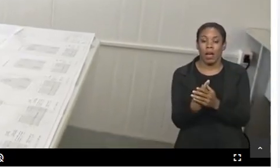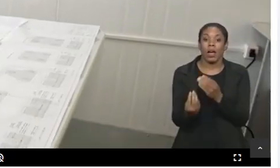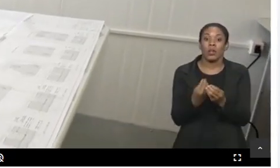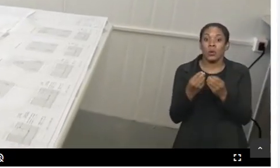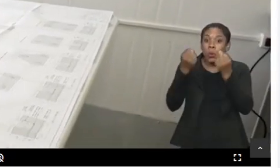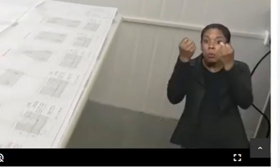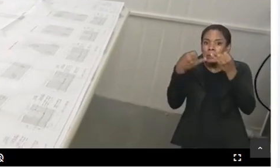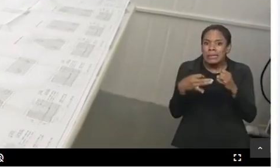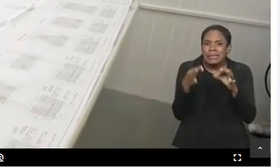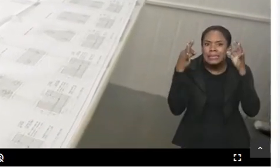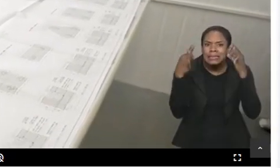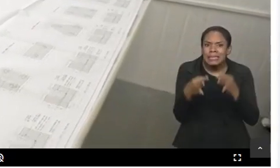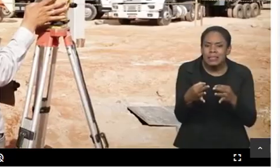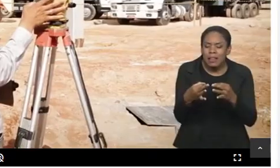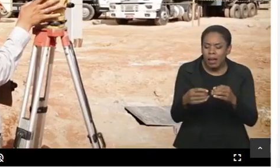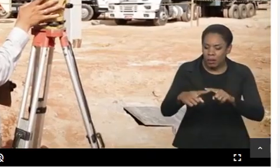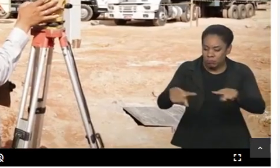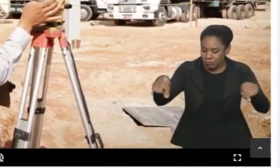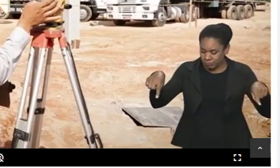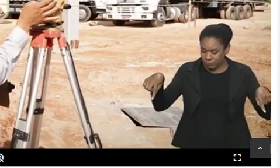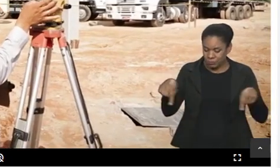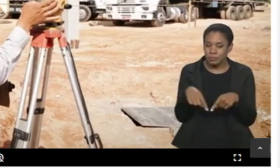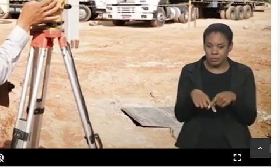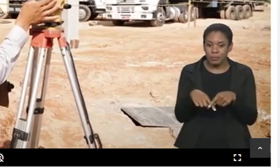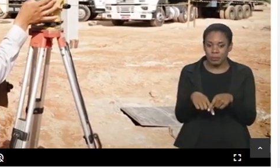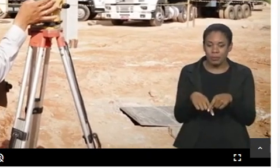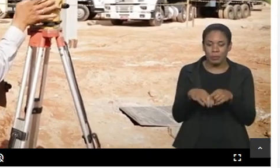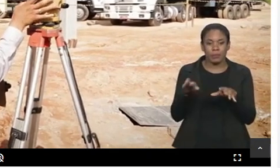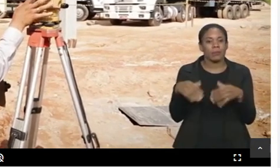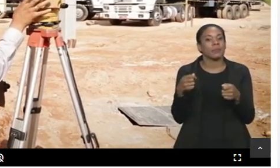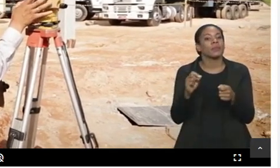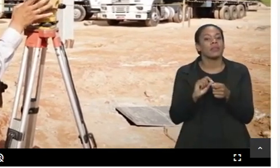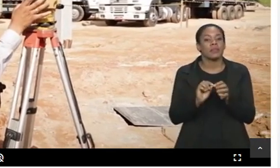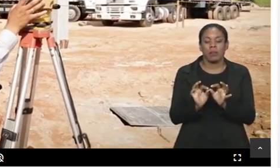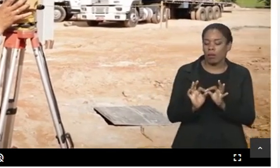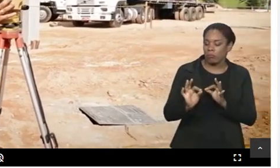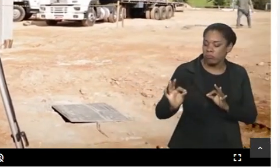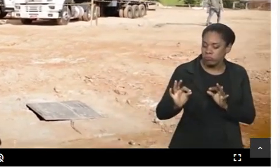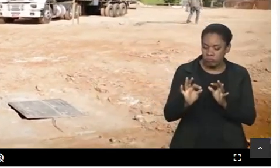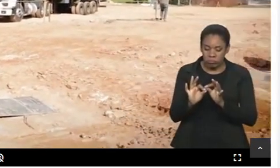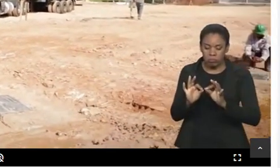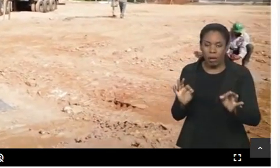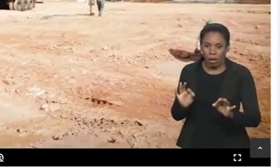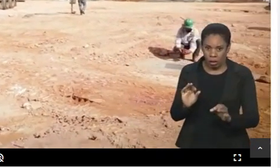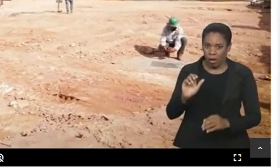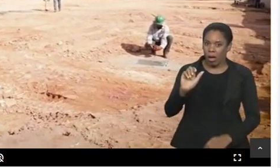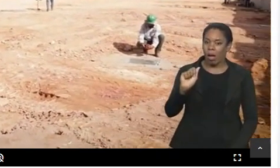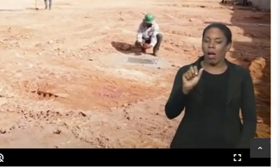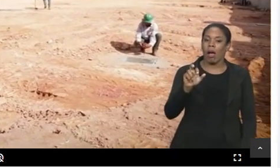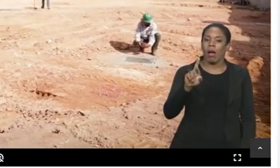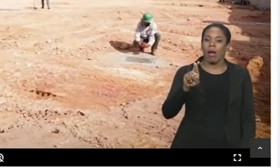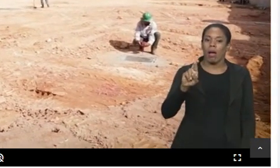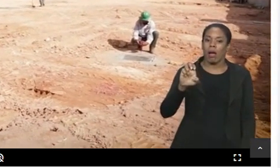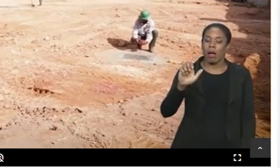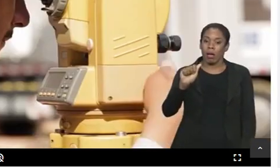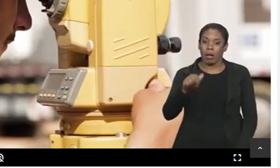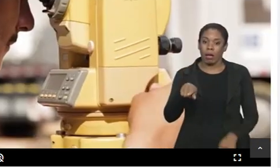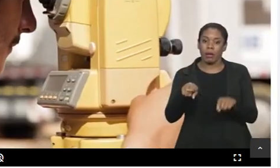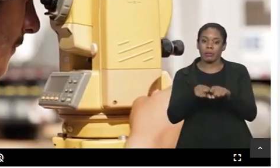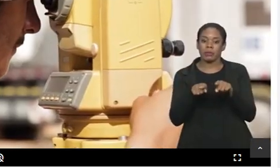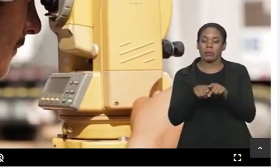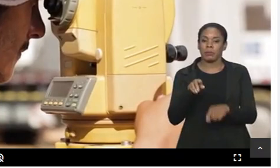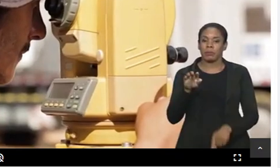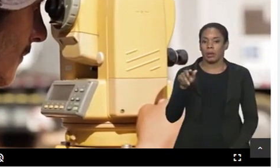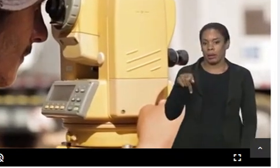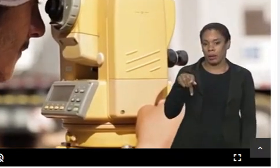Algo minucioso e preciso, como a demarcação das medidas de área e perímetro, com todas as variações no